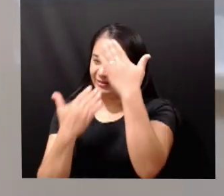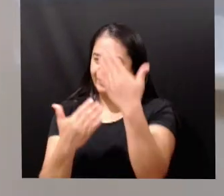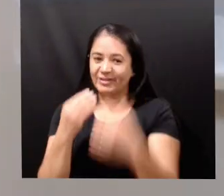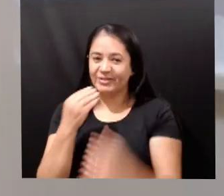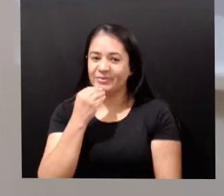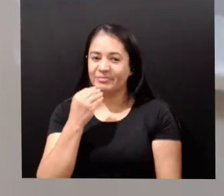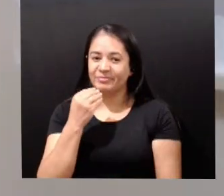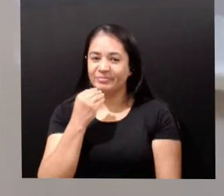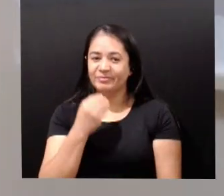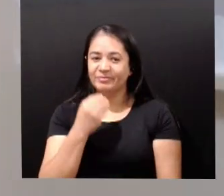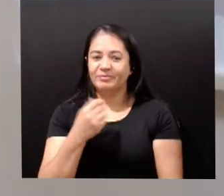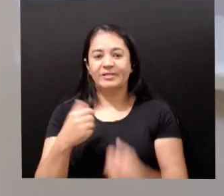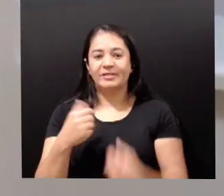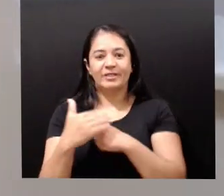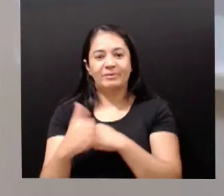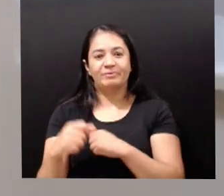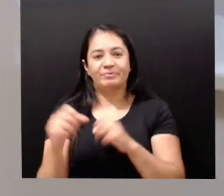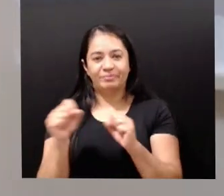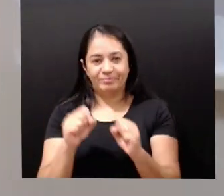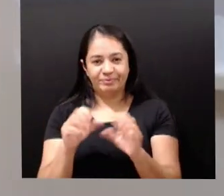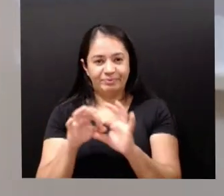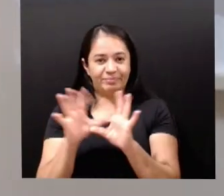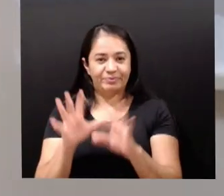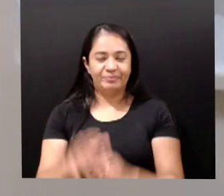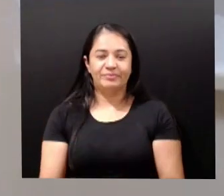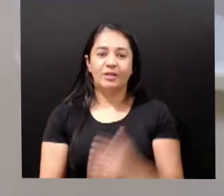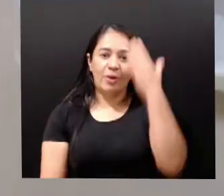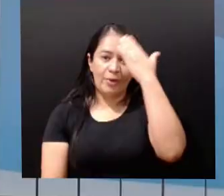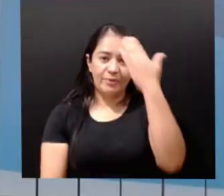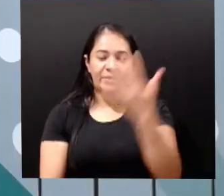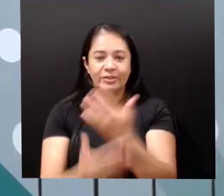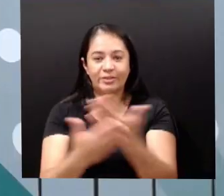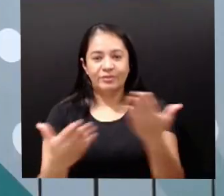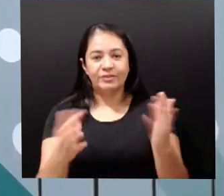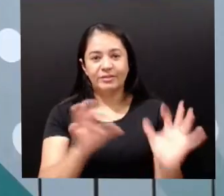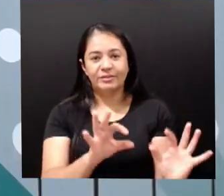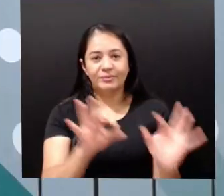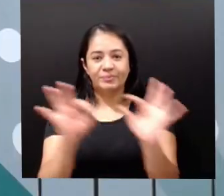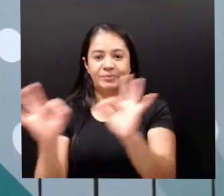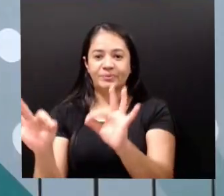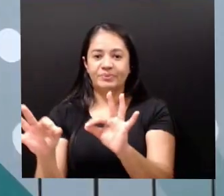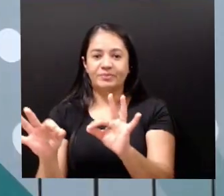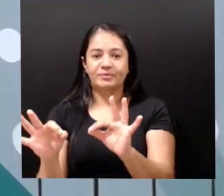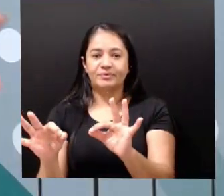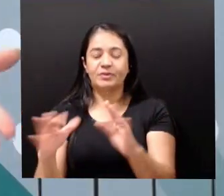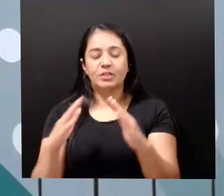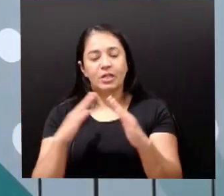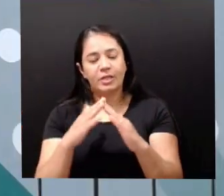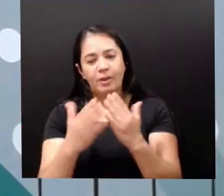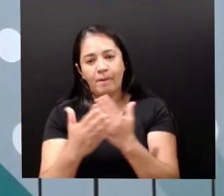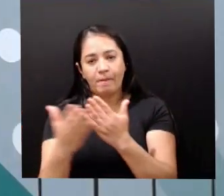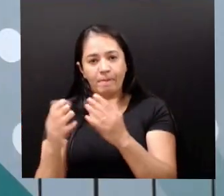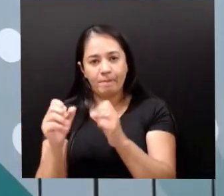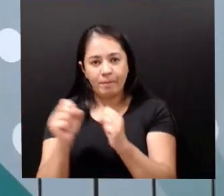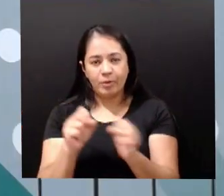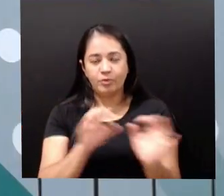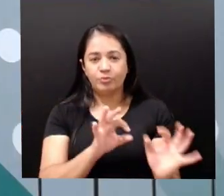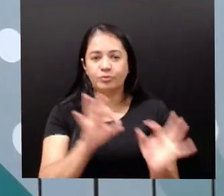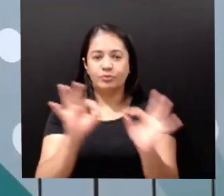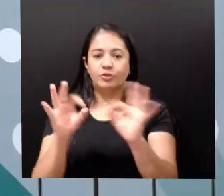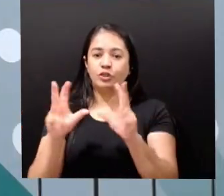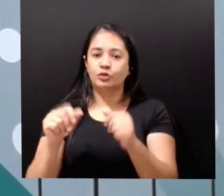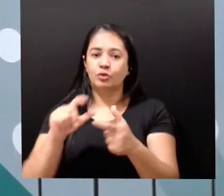Imagina, eu que agradeço aí a oportunidade. O que precisar, a gente está aqui. Obrigada também pela sua companhia que está em casa. Você pode